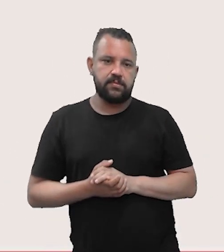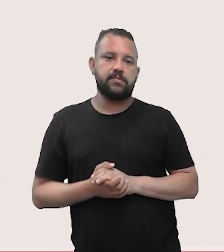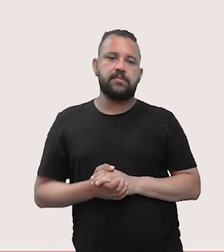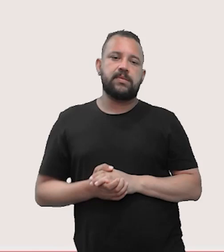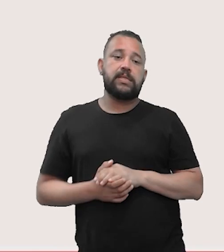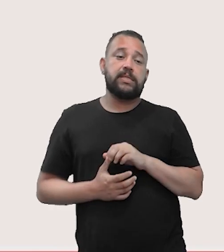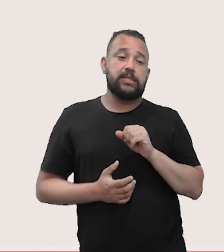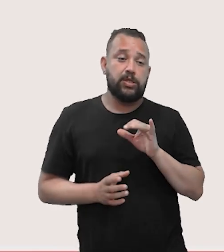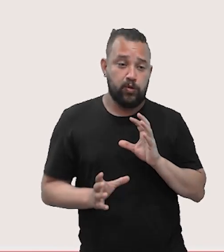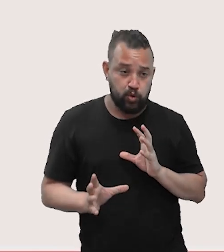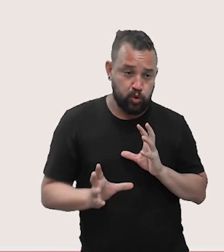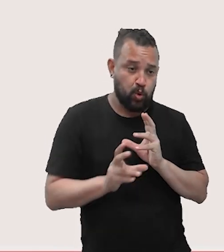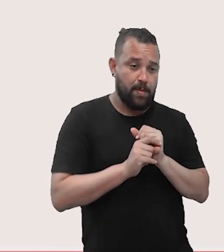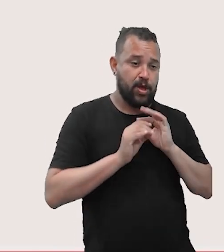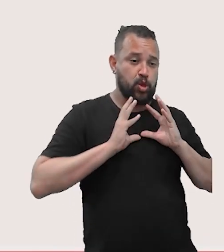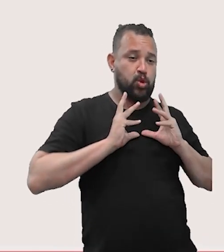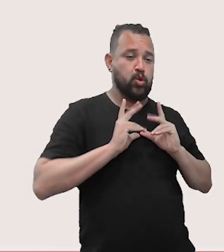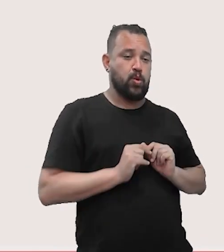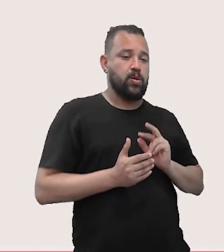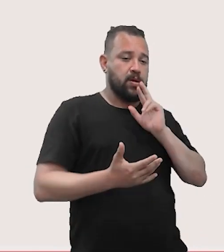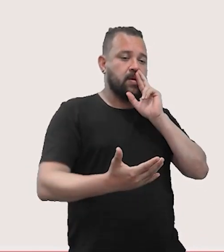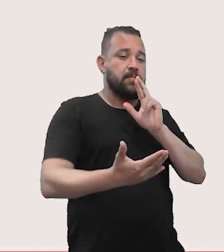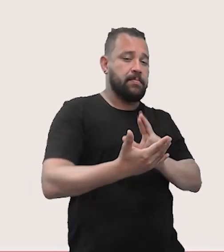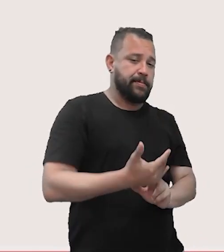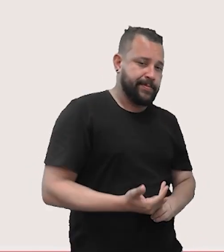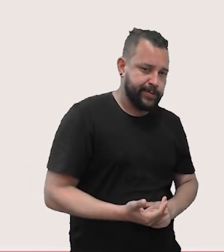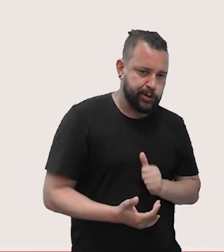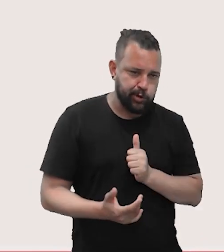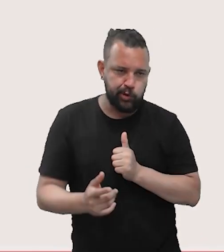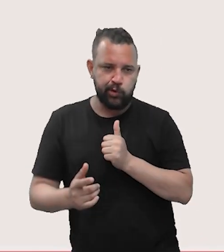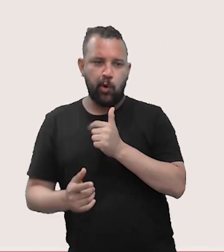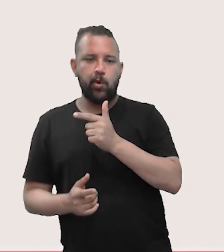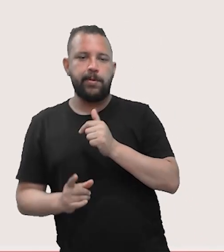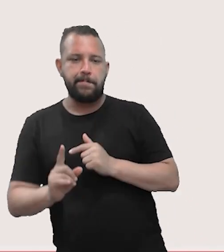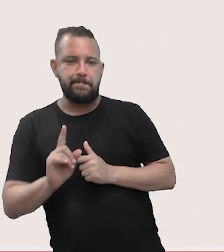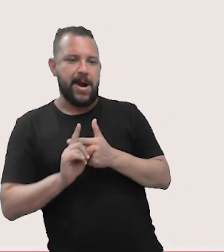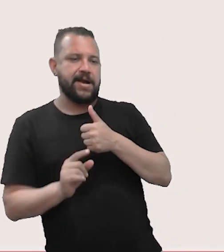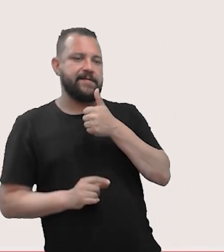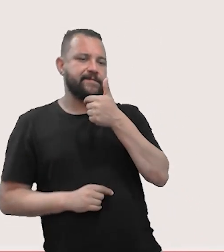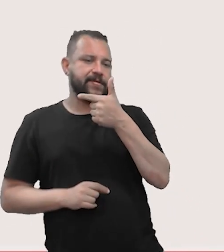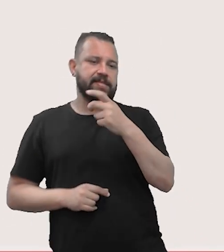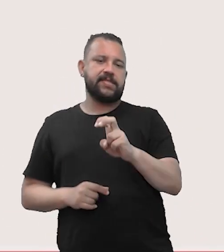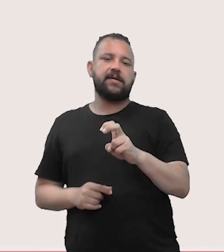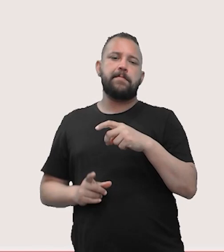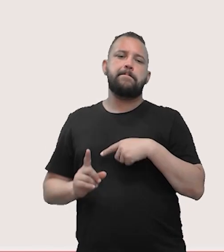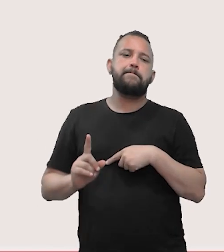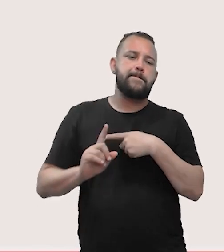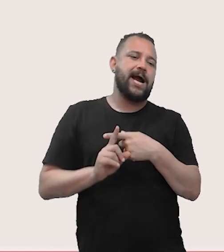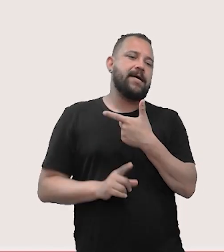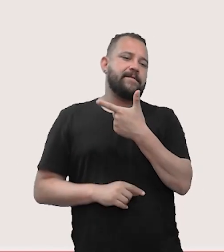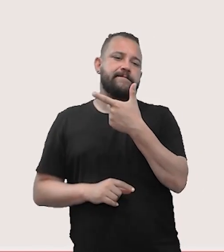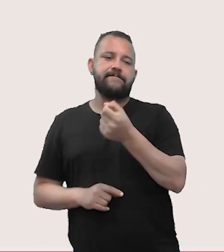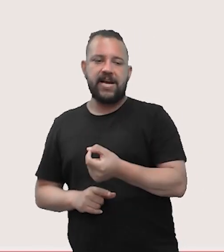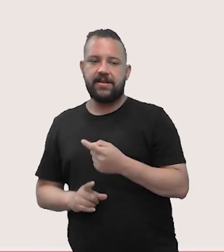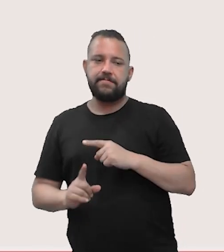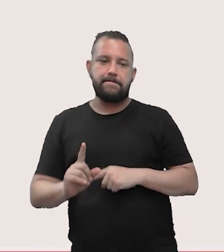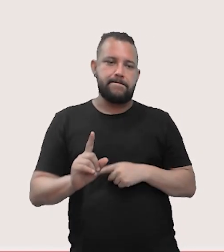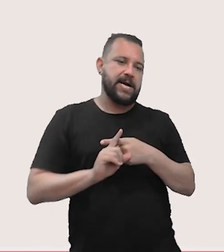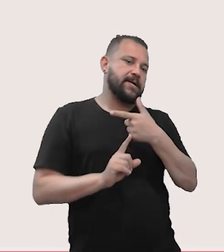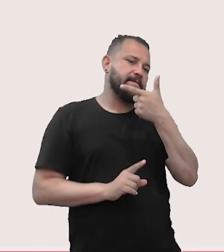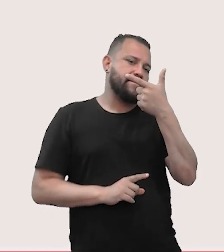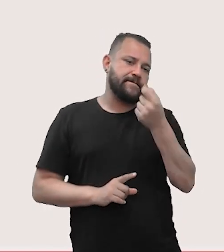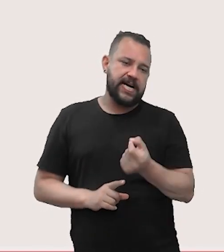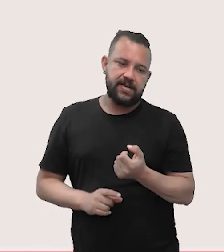eu somar esses resultados, ó, 12 mais 25 mais 20 mais 20, eu